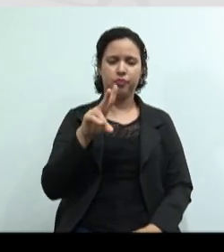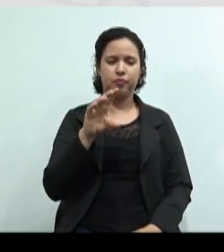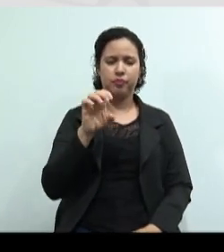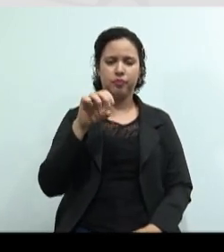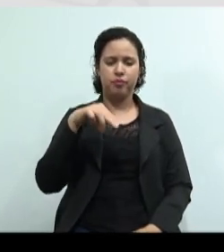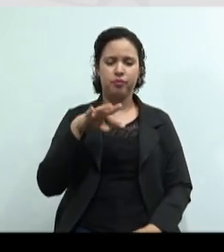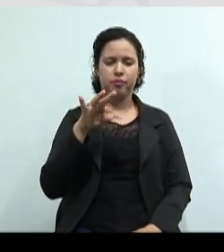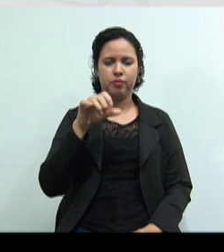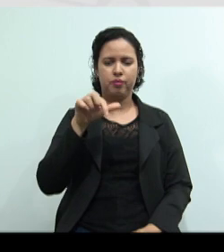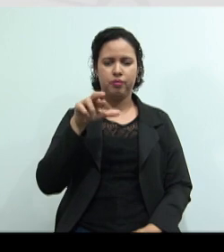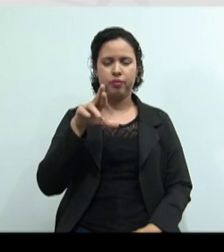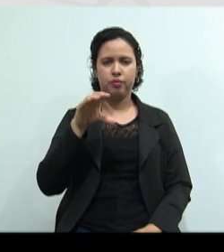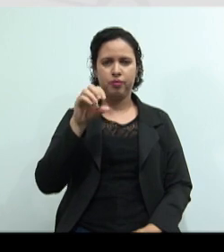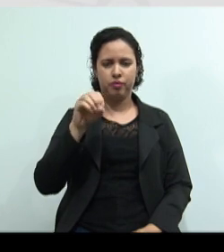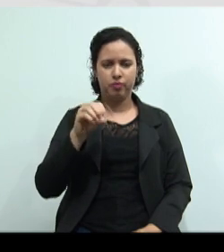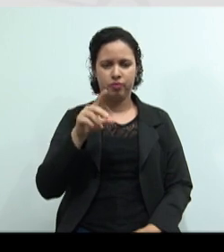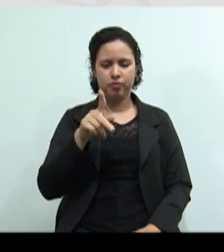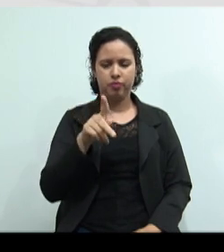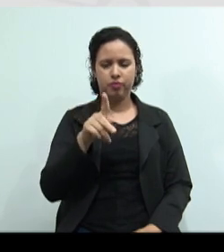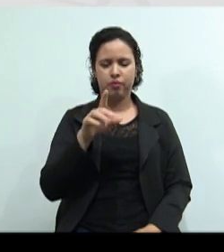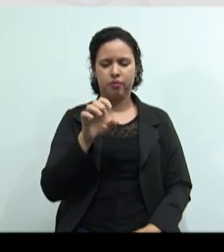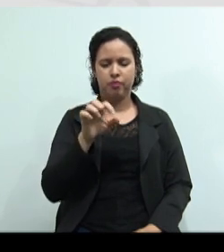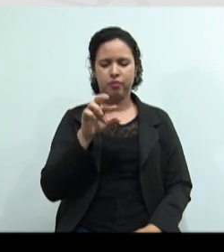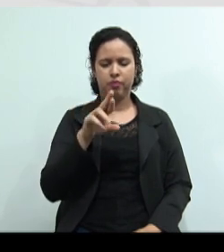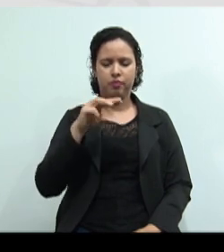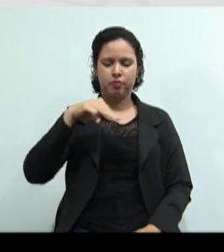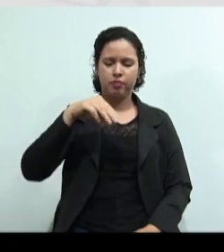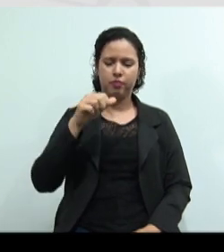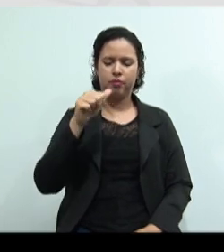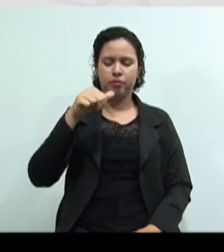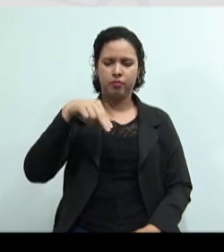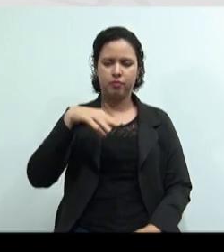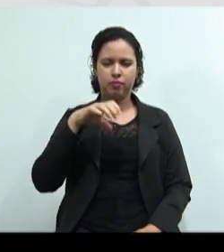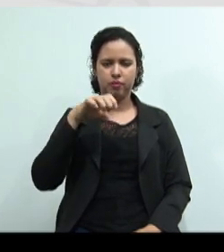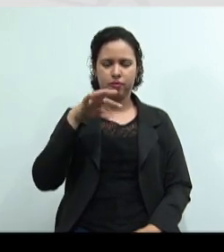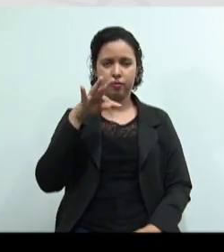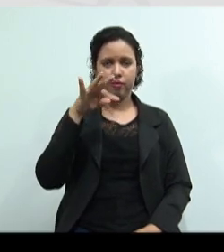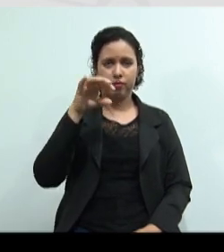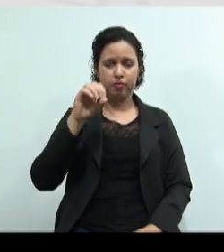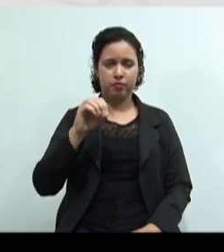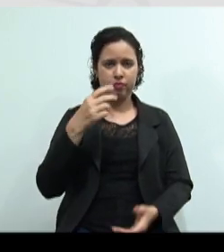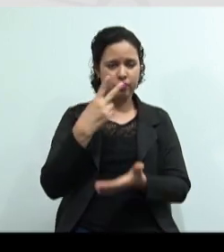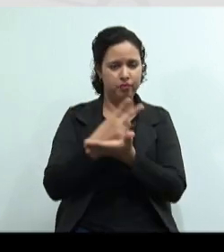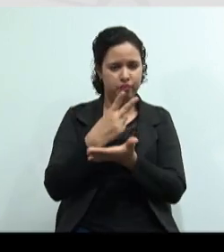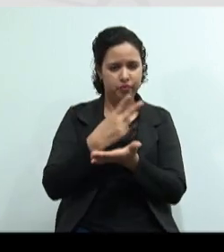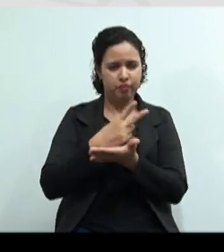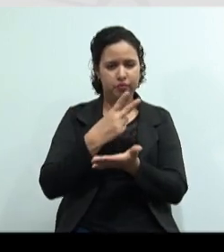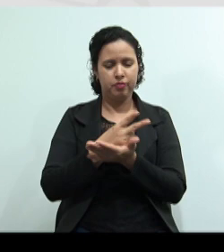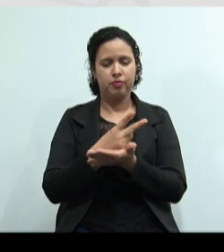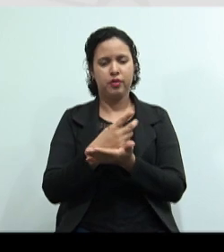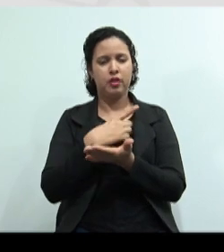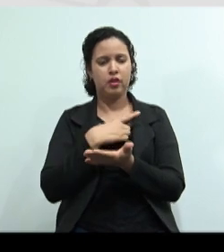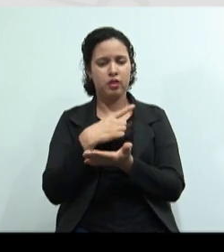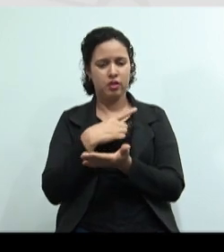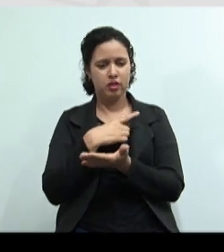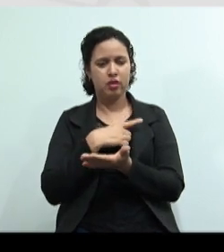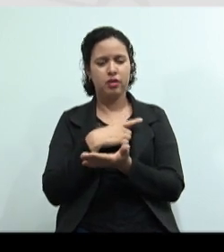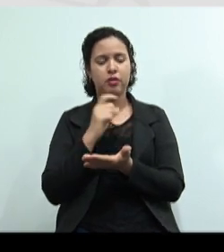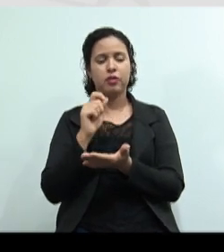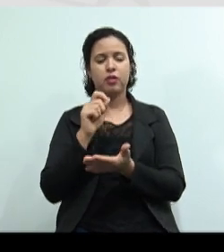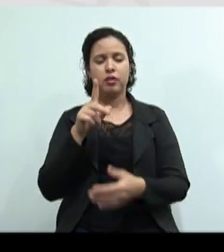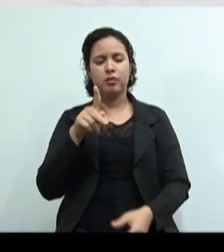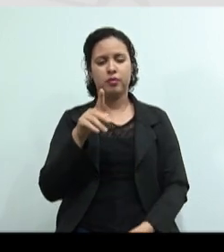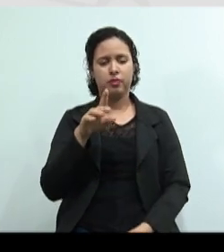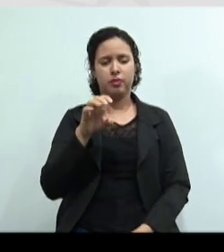oferece alguns métodos distintos para a apuração do custo de mercadorias vendidas. E quais seriam eles? Temos o PEPS, o EPS e a